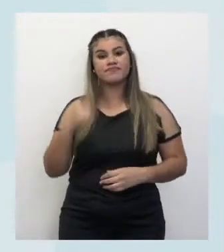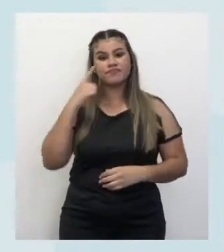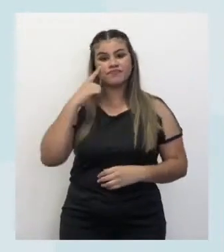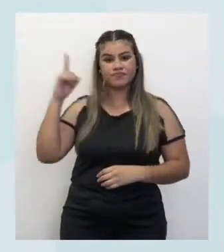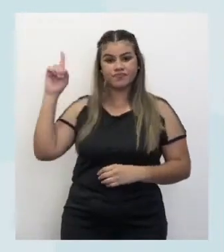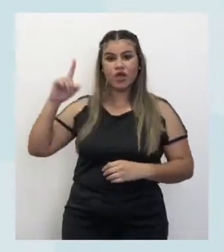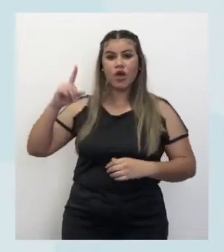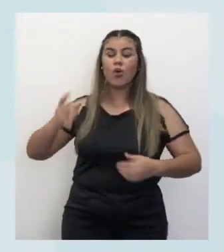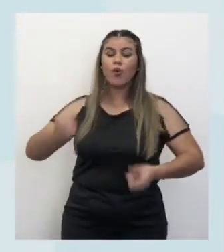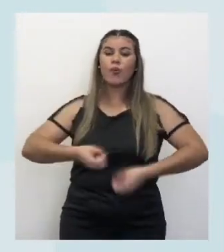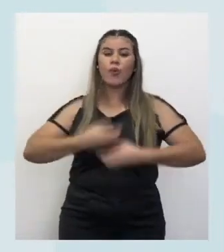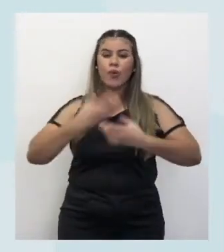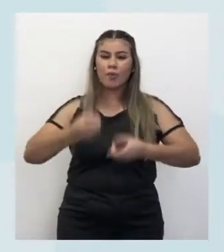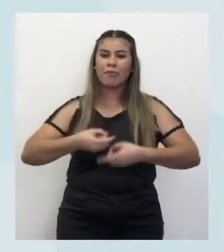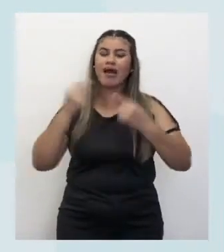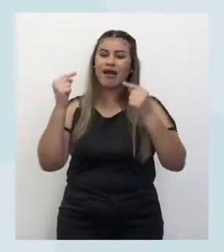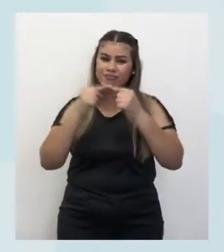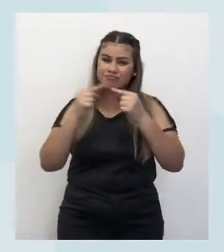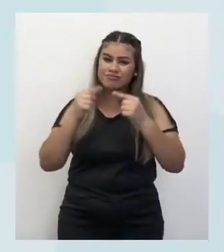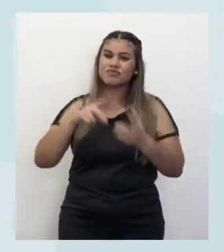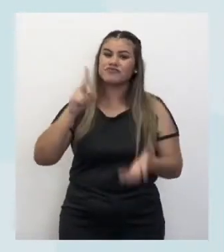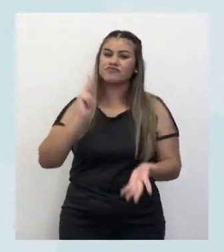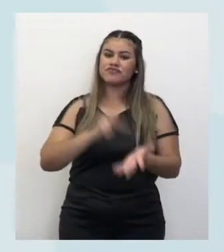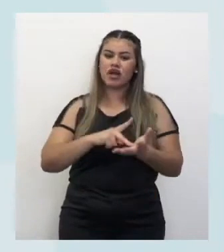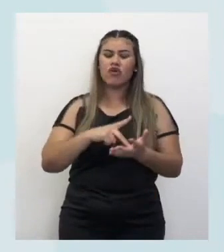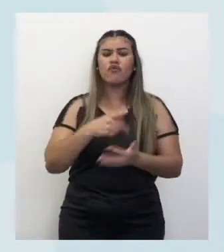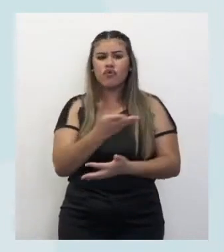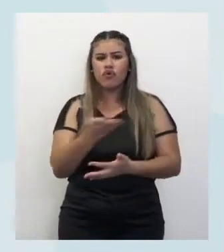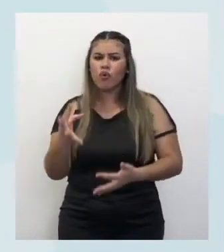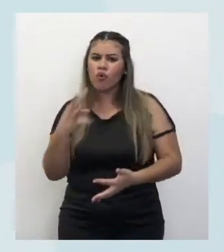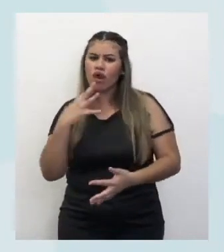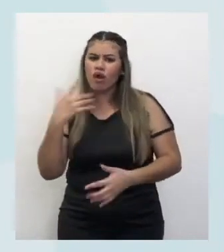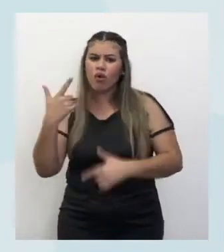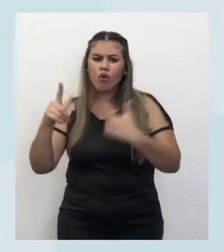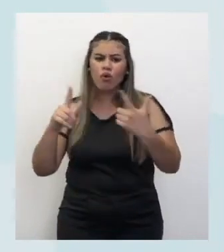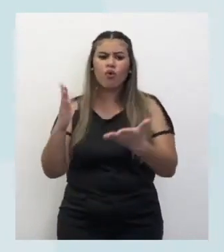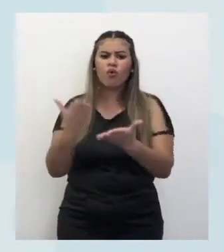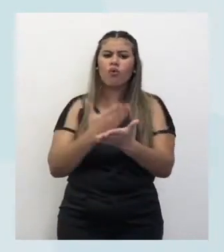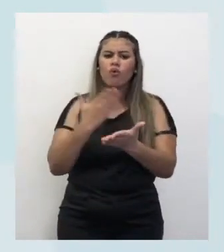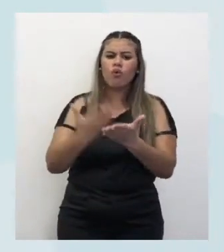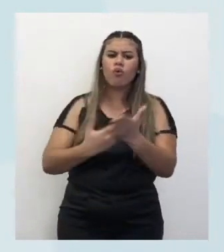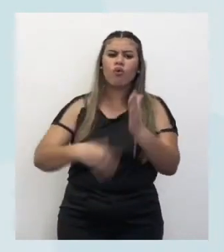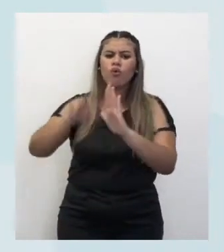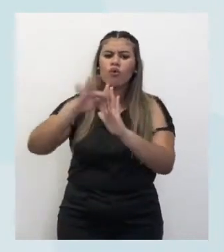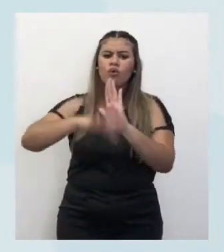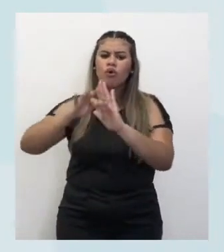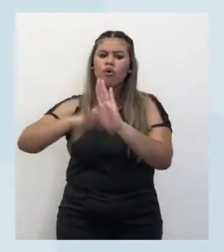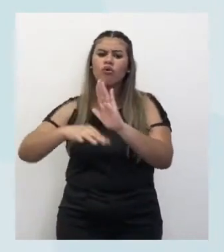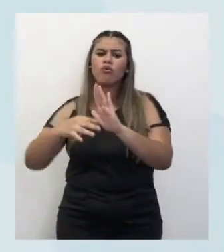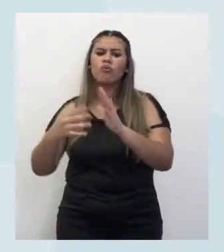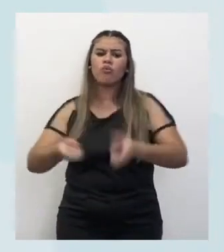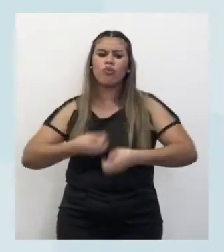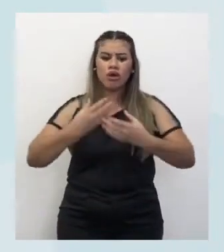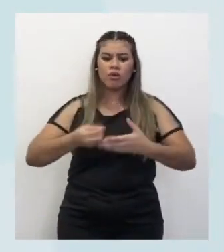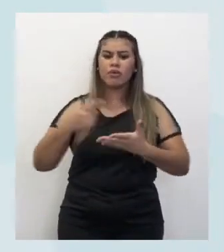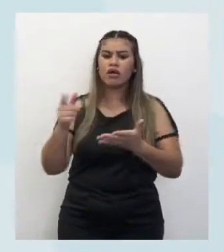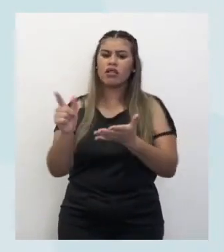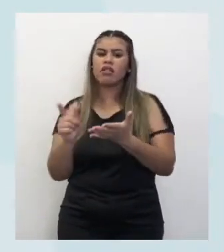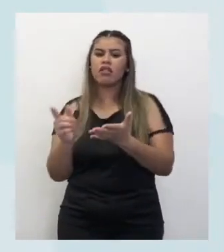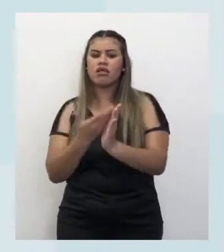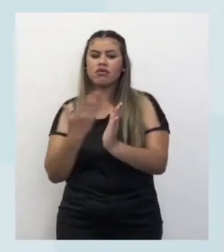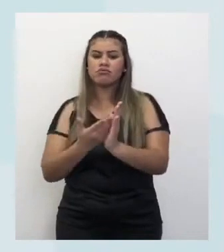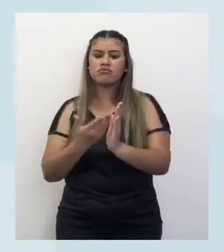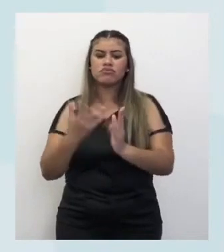forma lírica. Você conhece outros textos, poemas, livros, séries, filmes, quadros, histórias em quadrinhos que tratem do mesmo